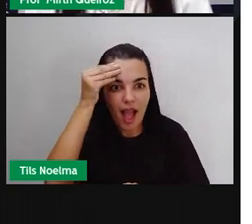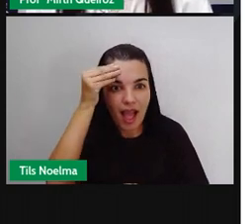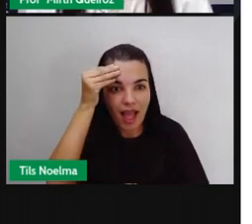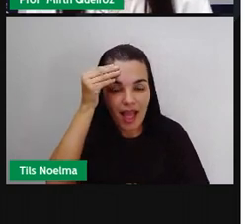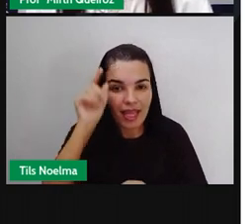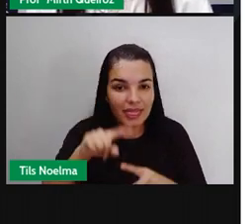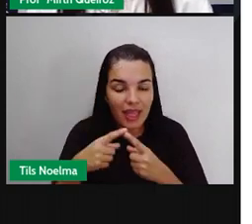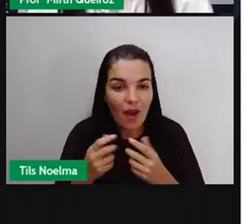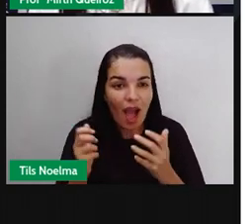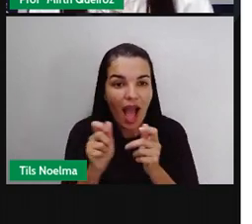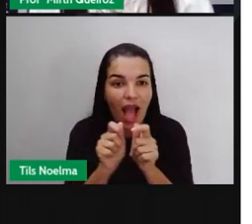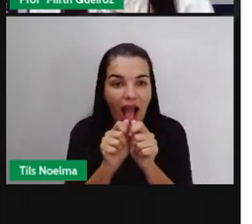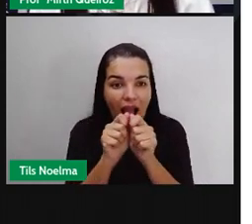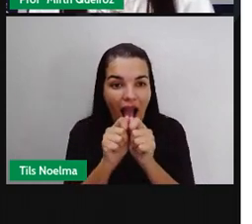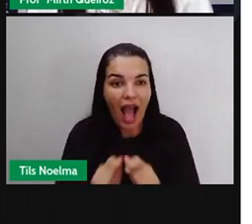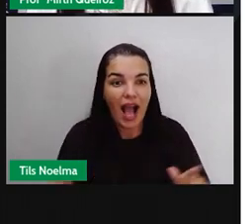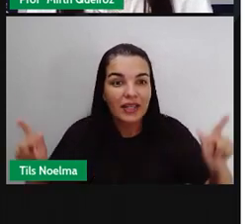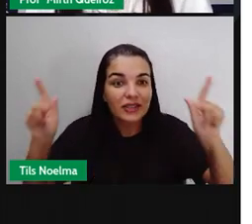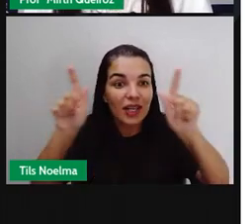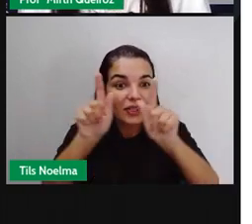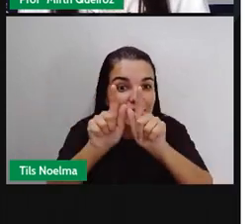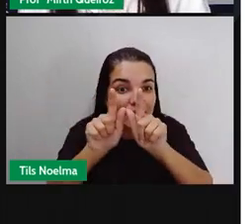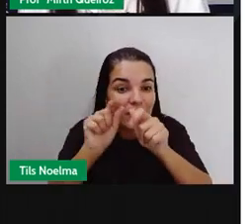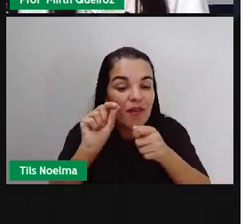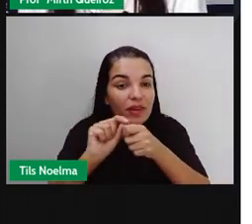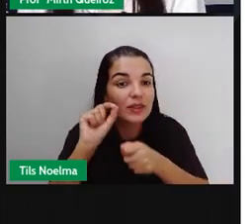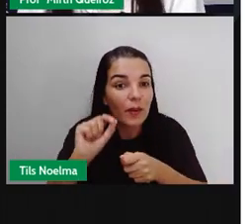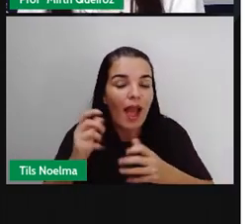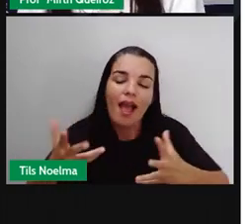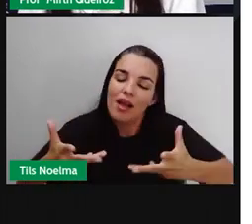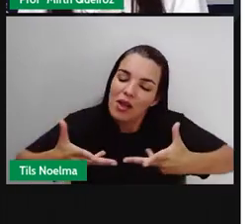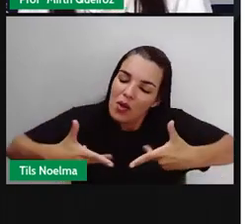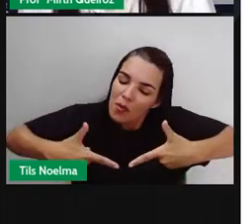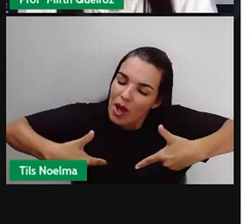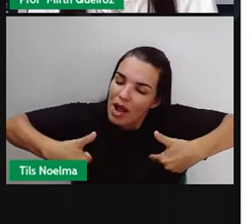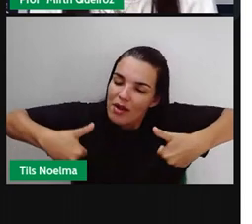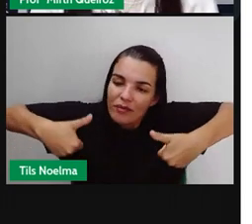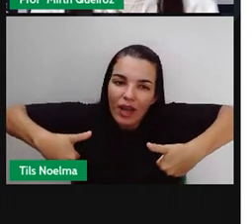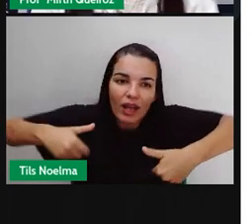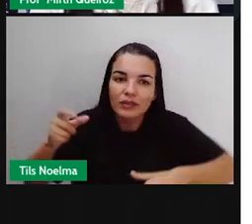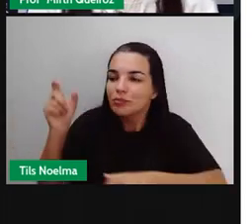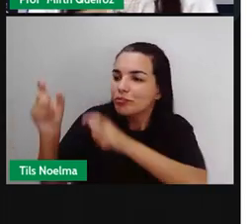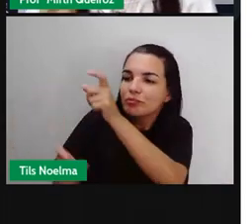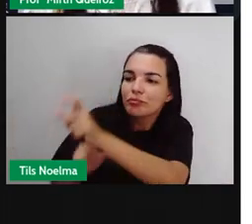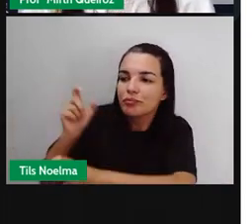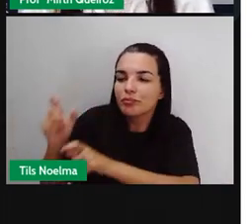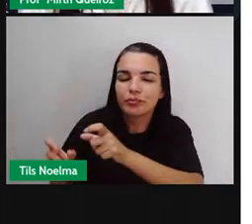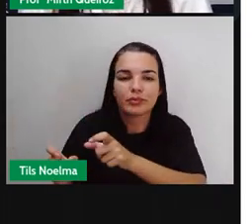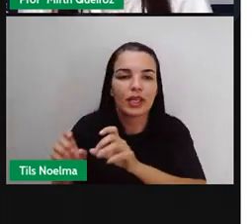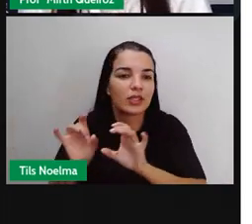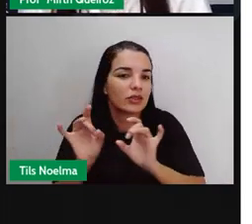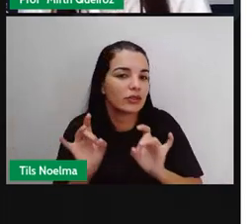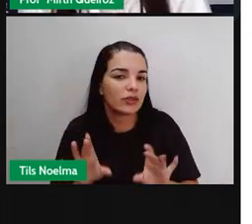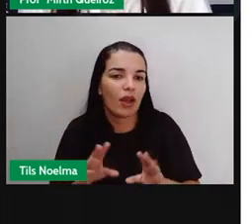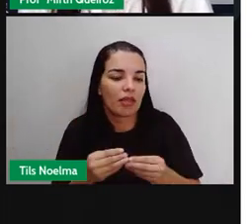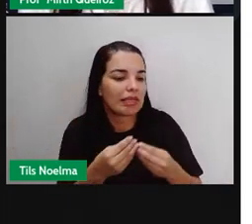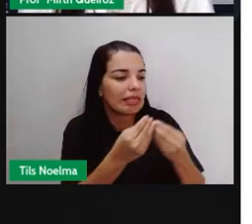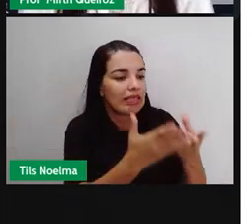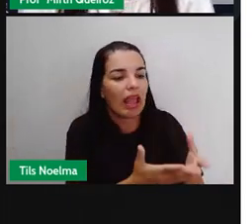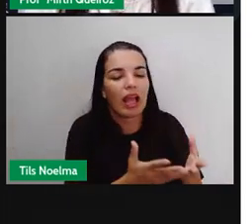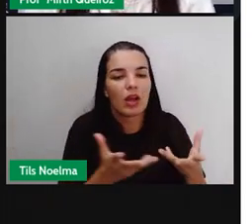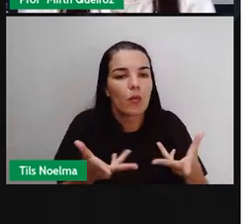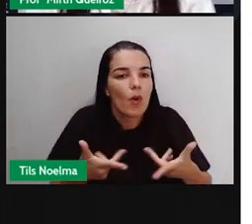função do adjetivo é qualificar o substantivo e não dar qualidade.